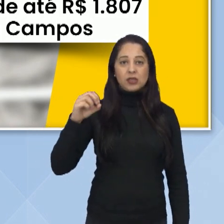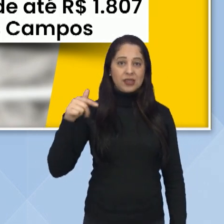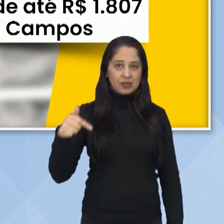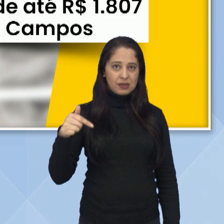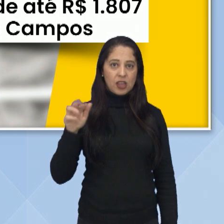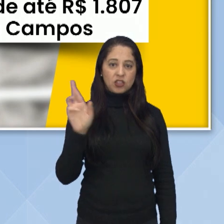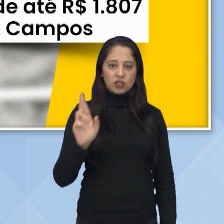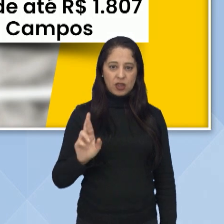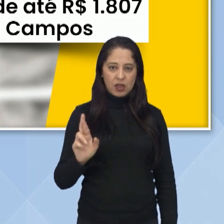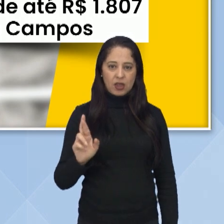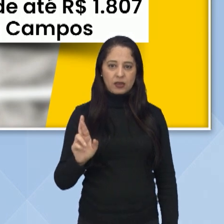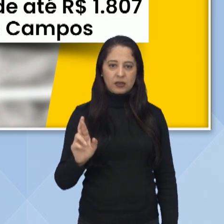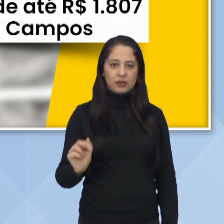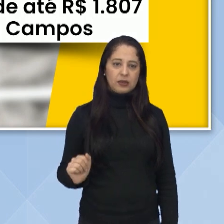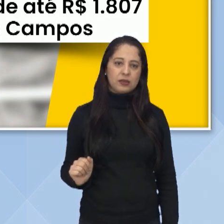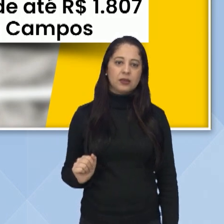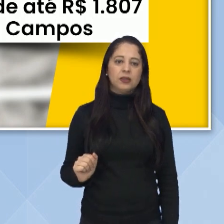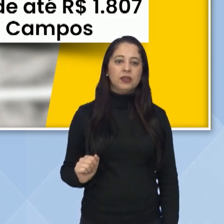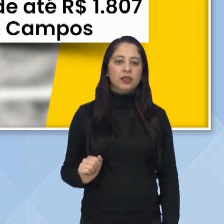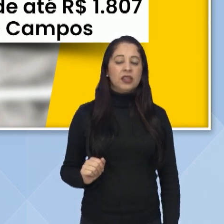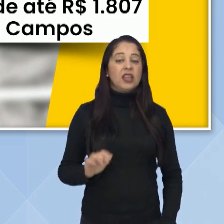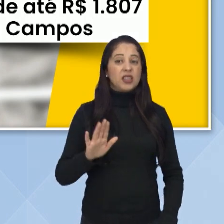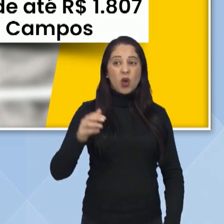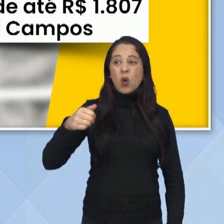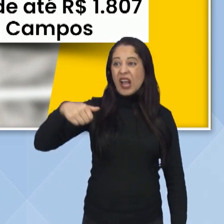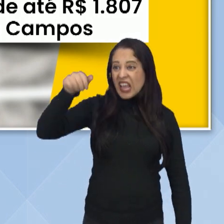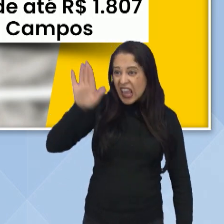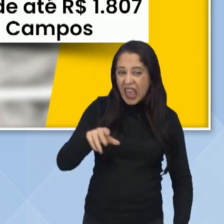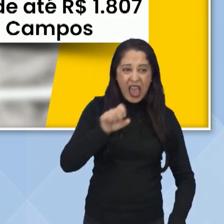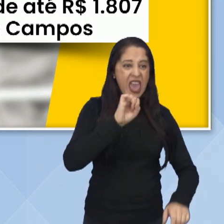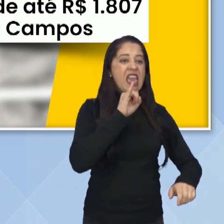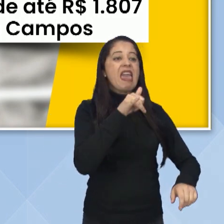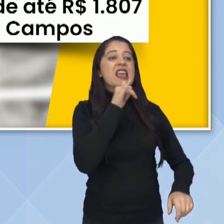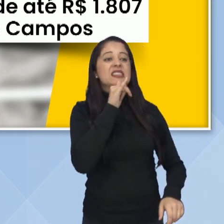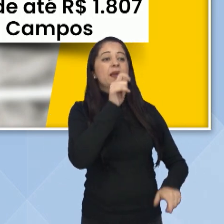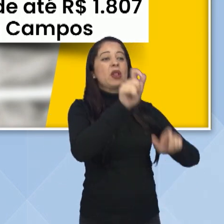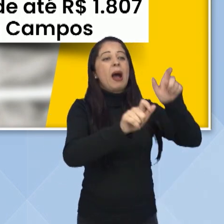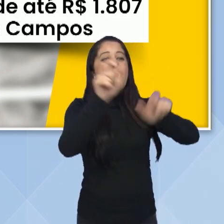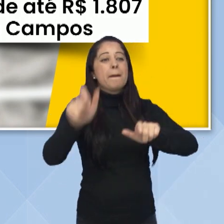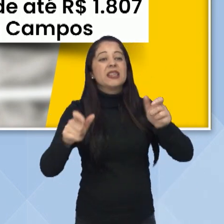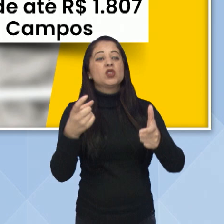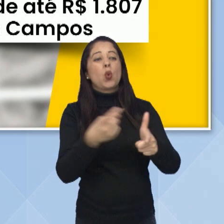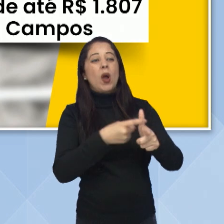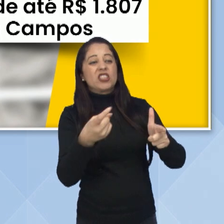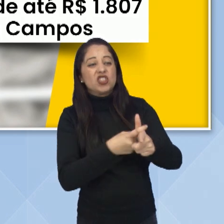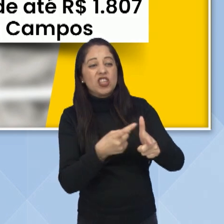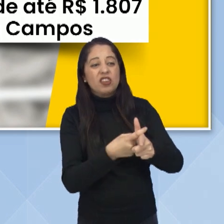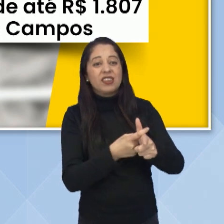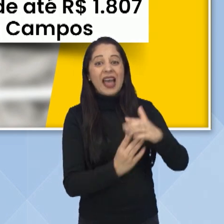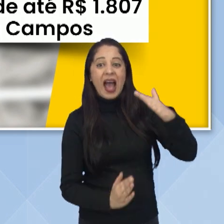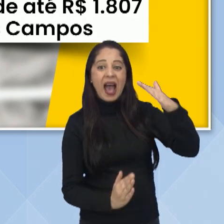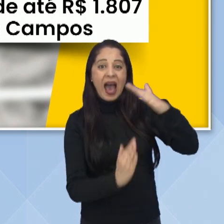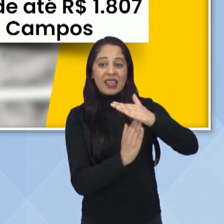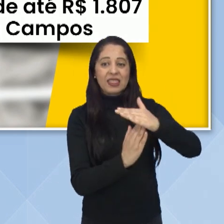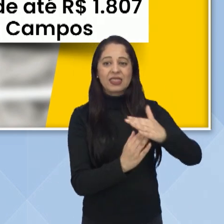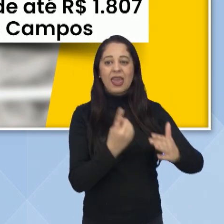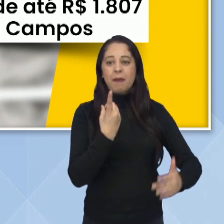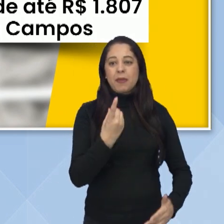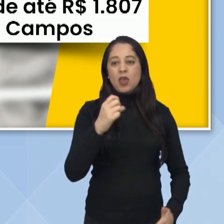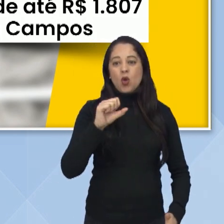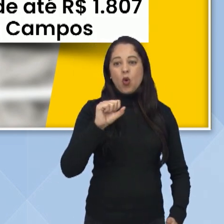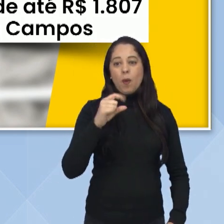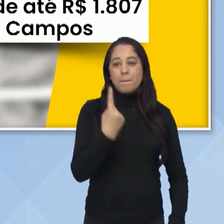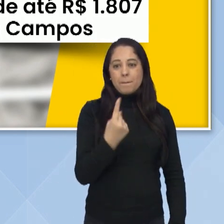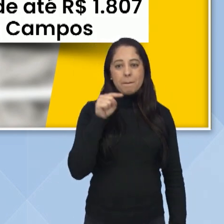1.807 com a prefeitura. Então, quem estiver devendo IPTU e ISS nesse valor, está perdoado a